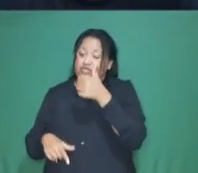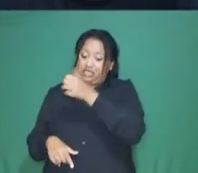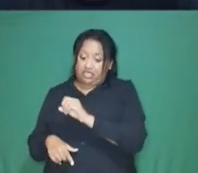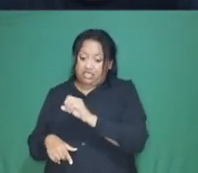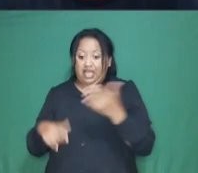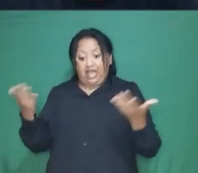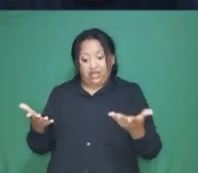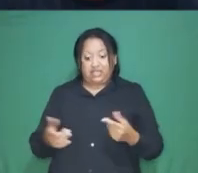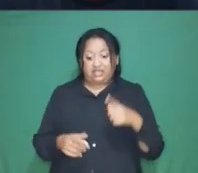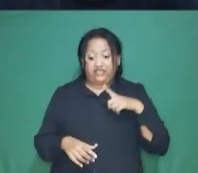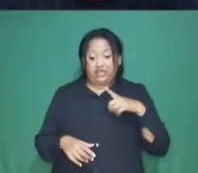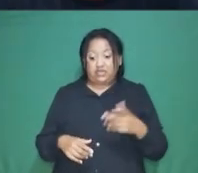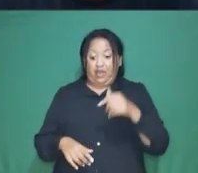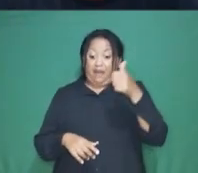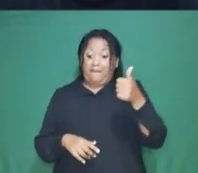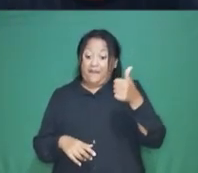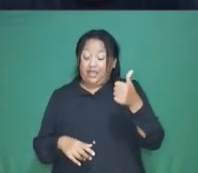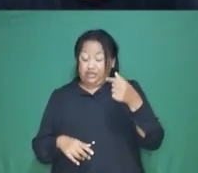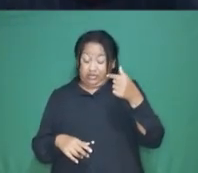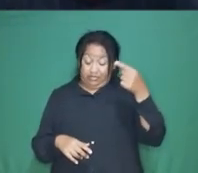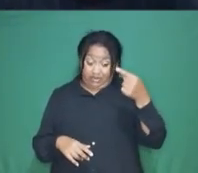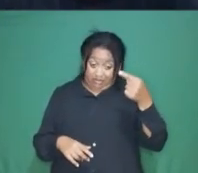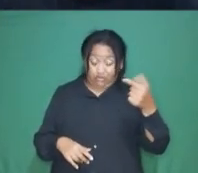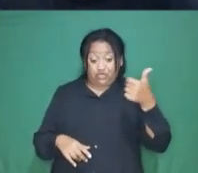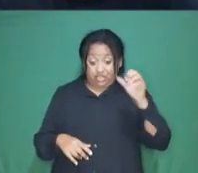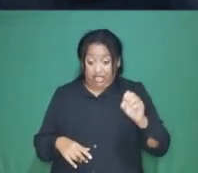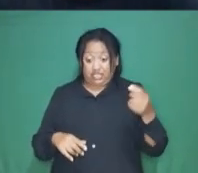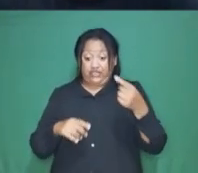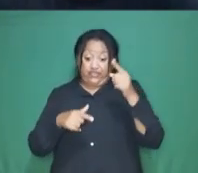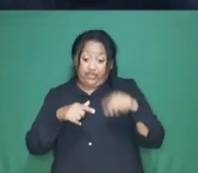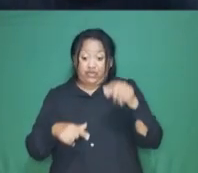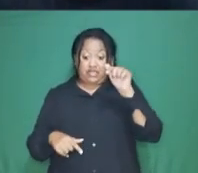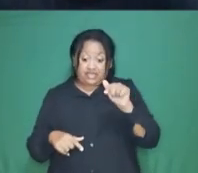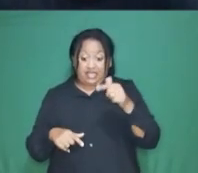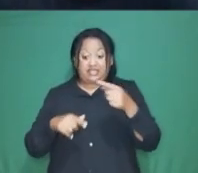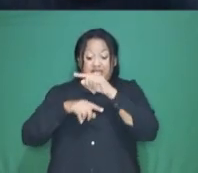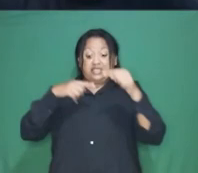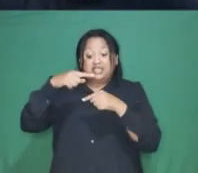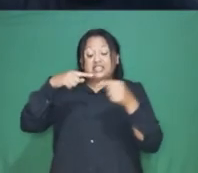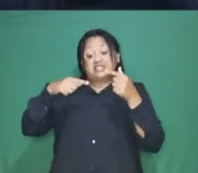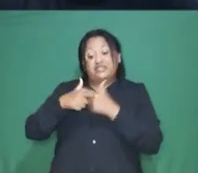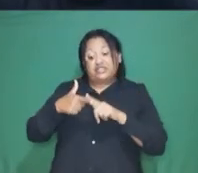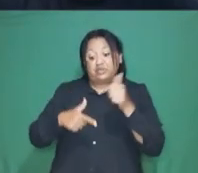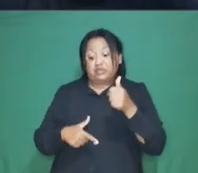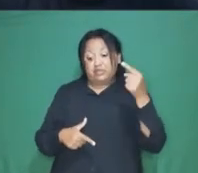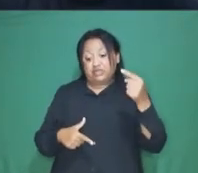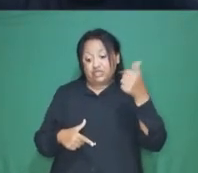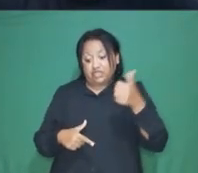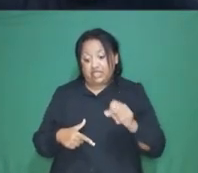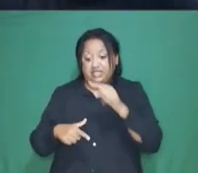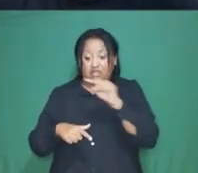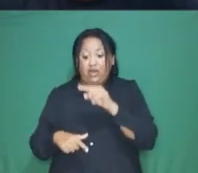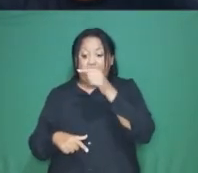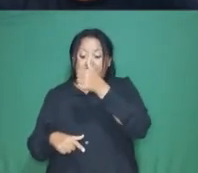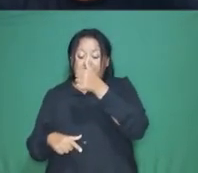teremos menos 10,7 / -10 menos com menos dá mais 10,7 / 10